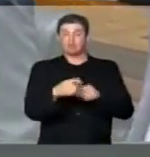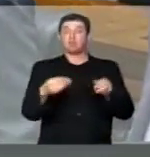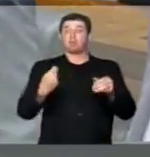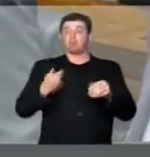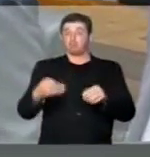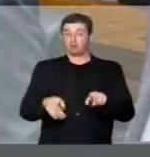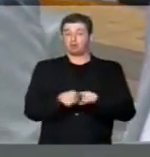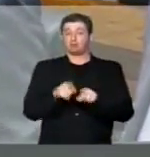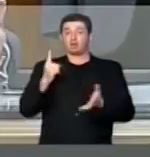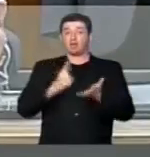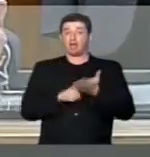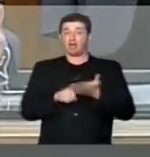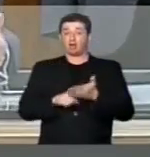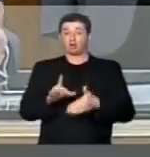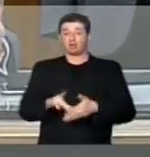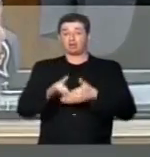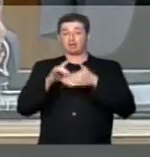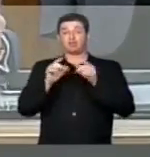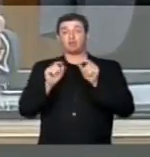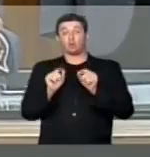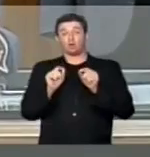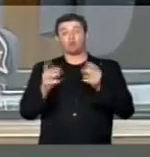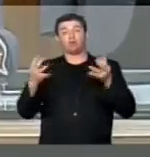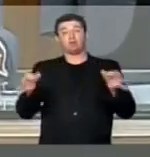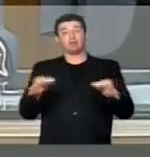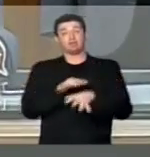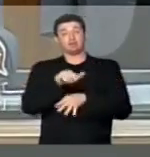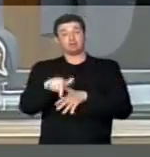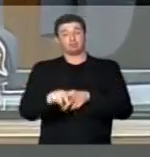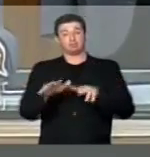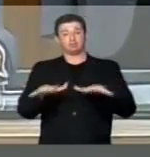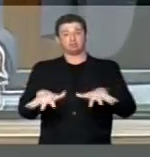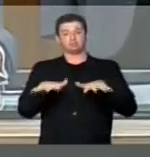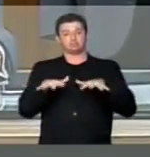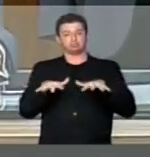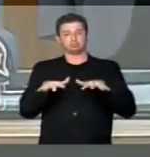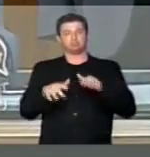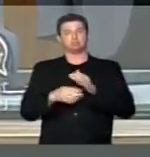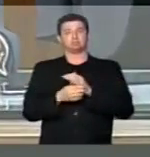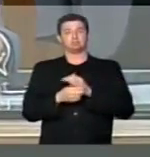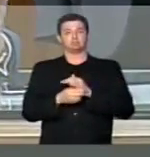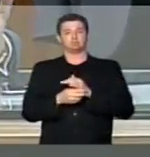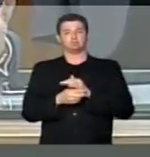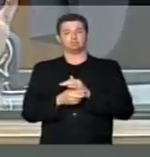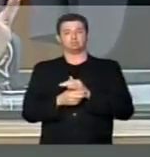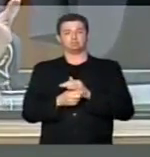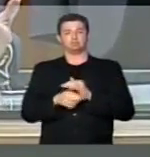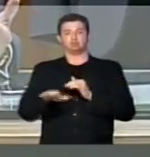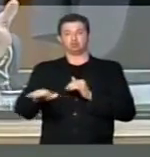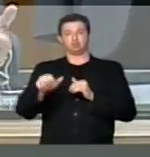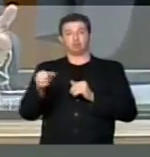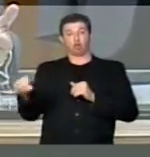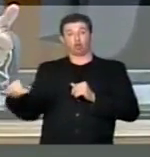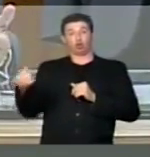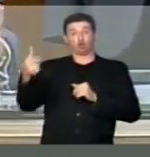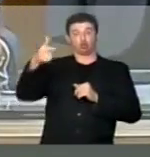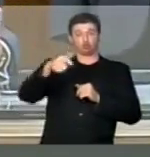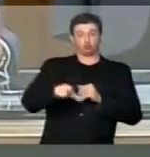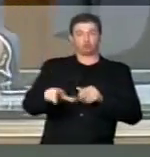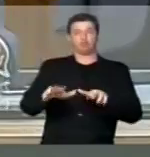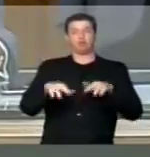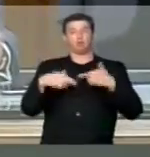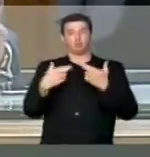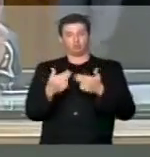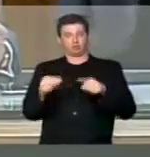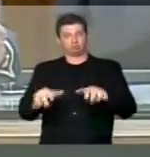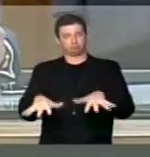reunião. E o acordo de lideranças é que nós encerraríamos o grande expediente, convocaríamos uma nova